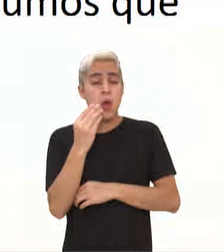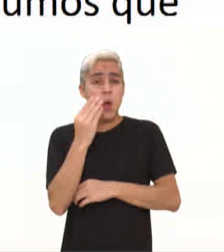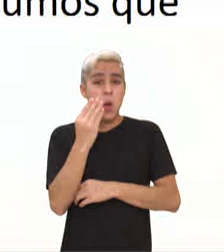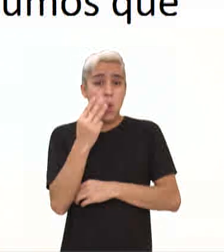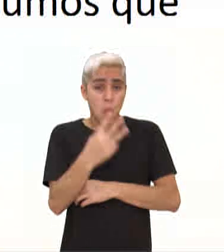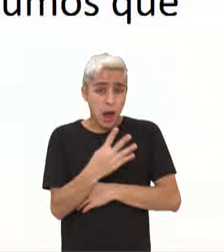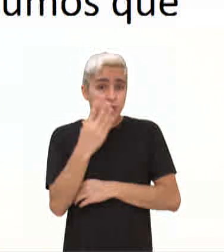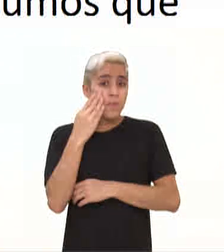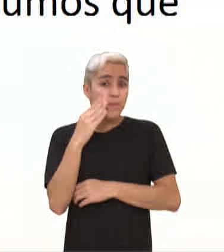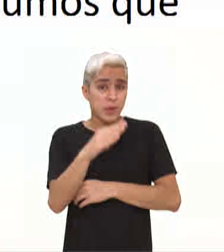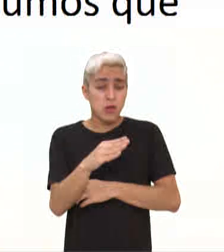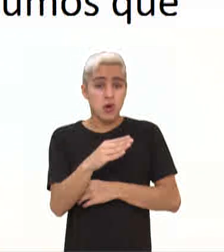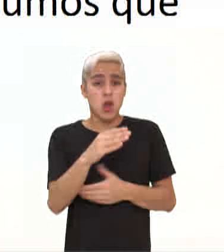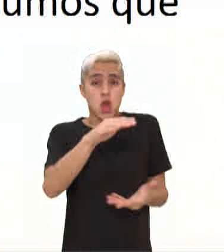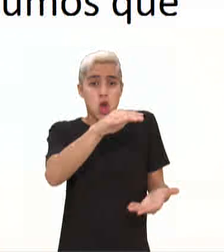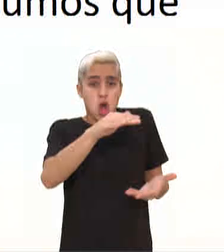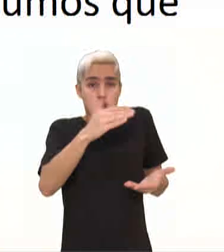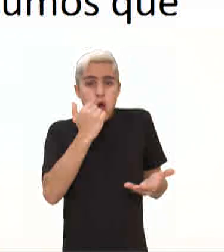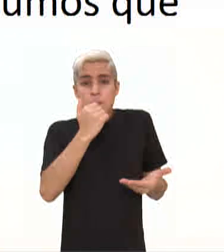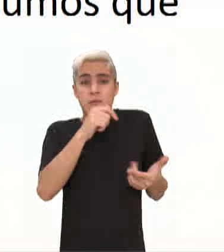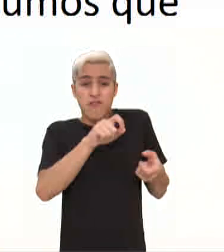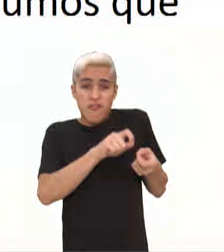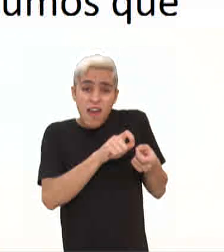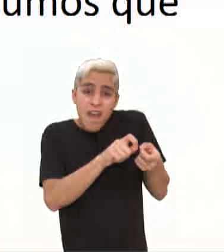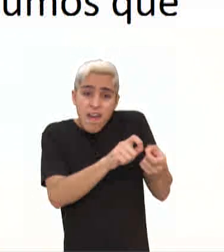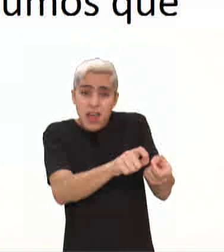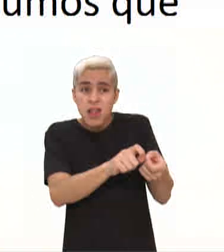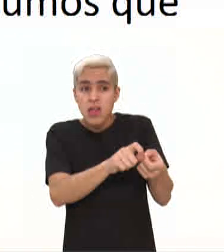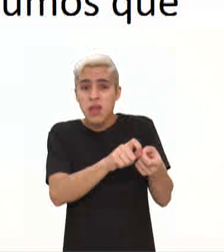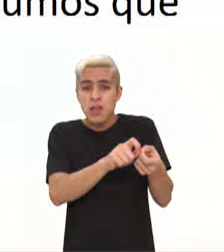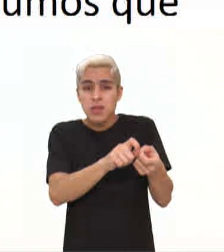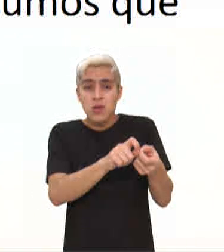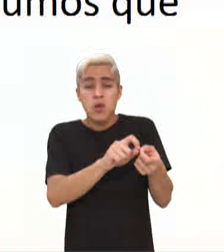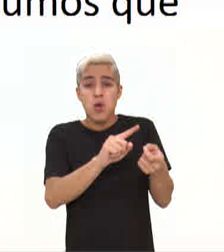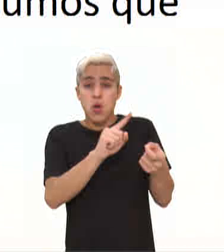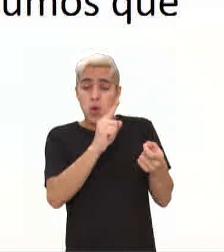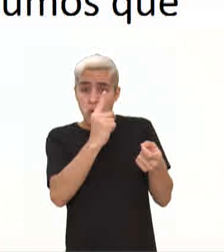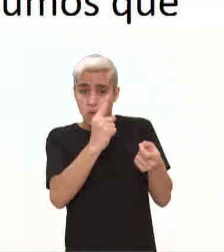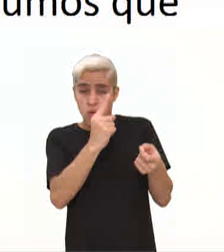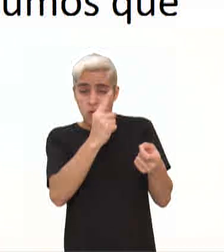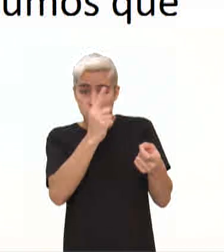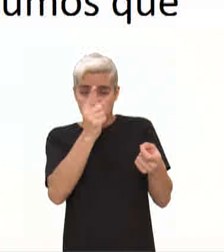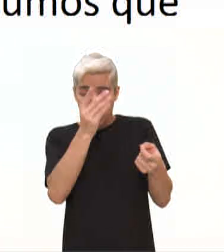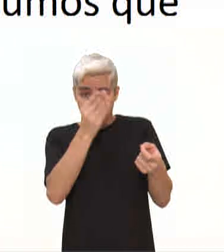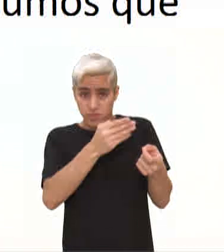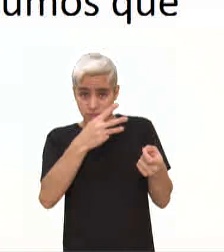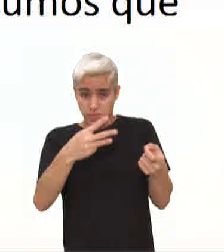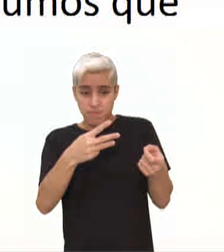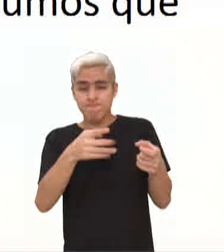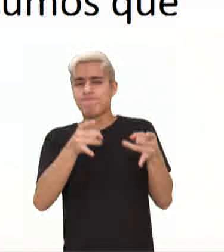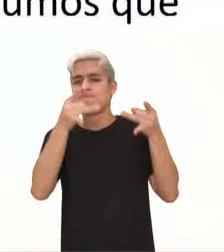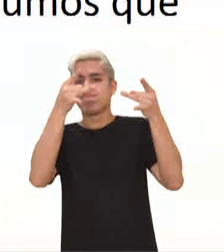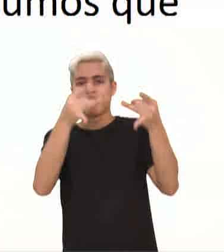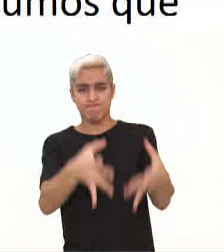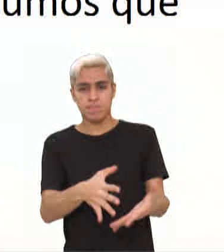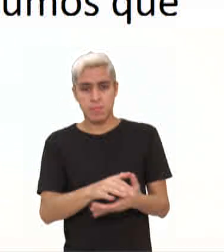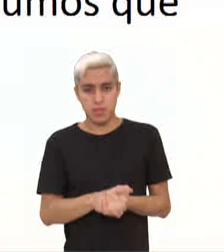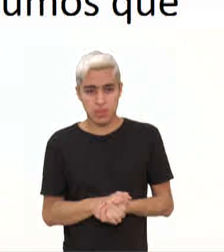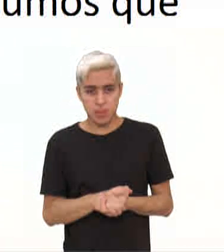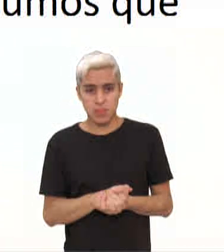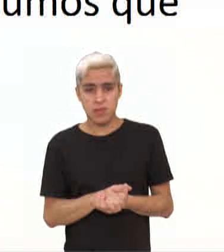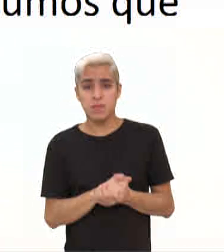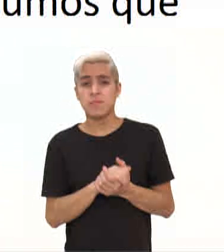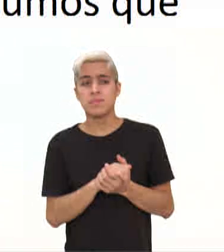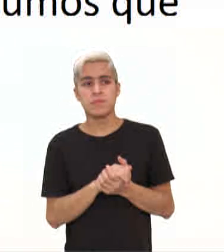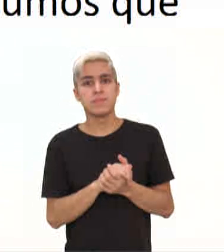de toneladas de comida produzida, disso um terço foi desperdiçado, custando